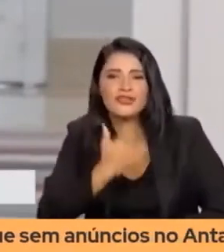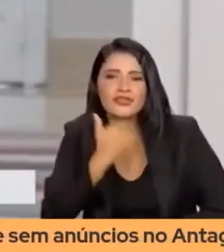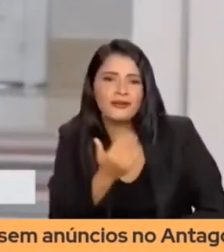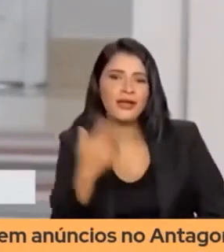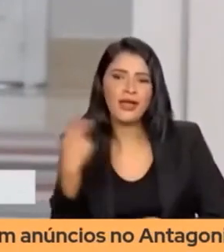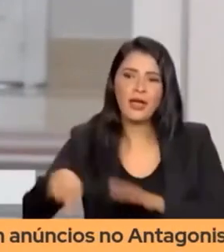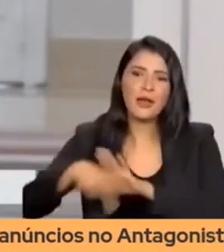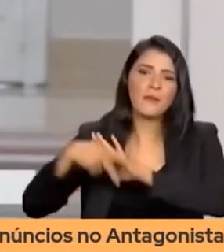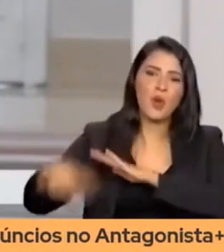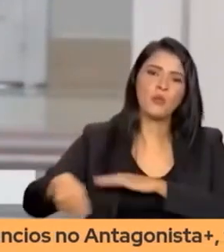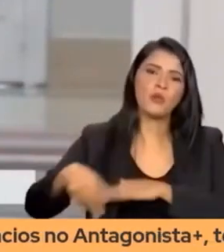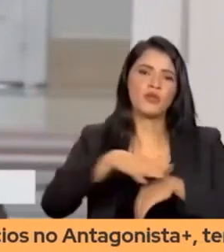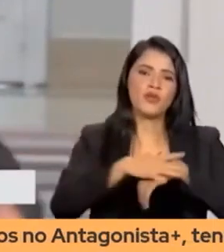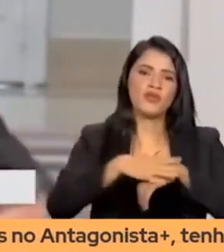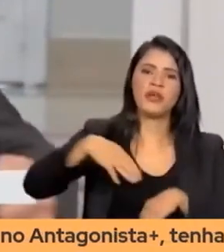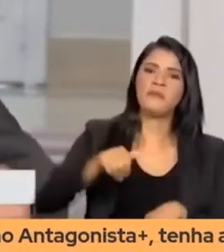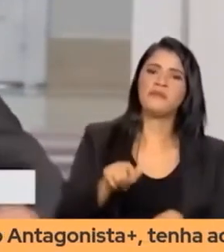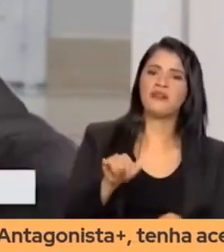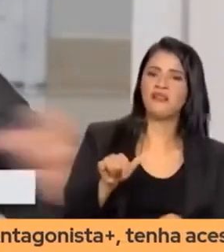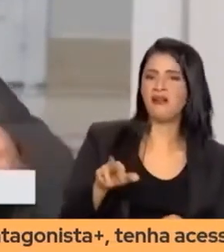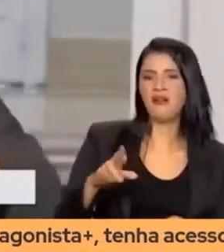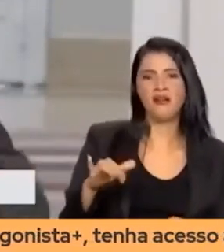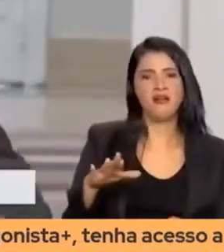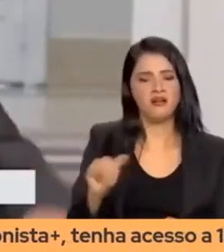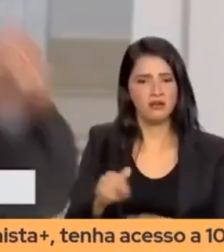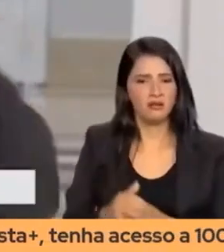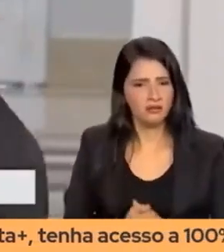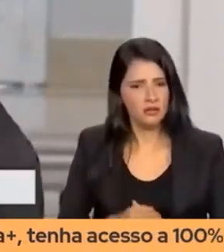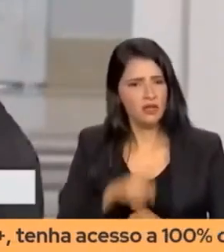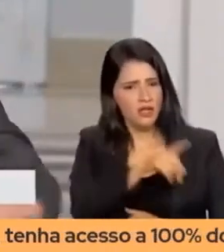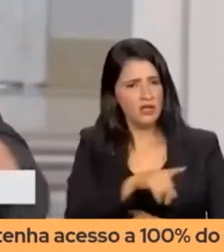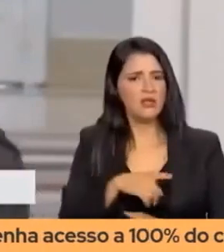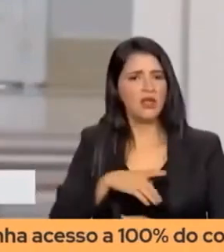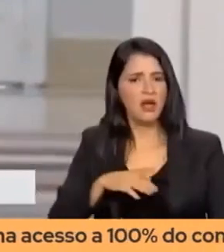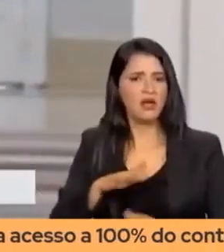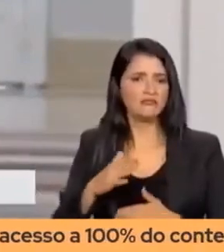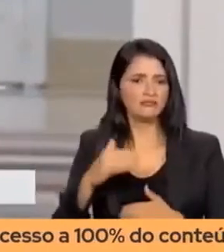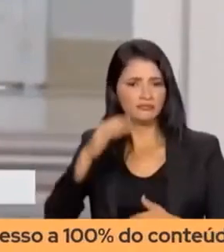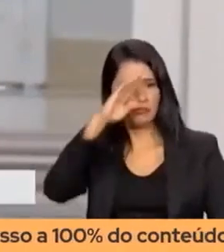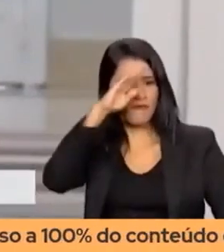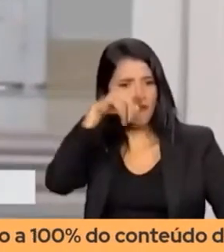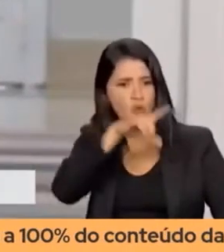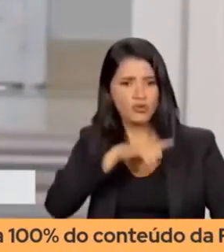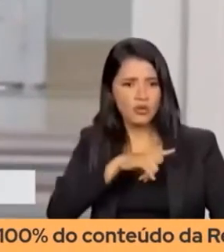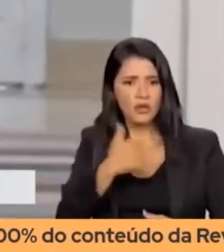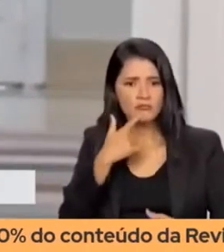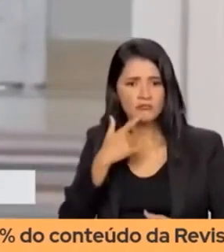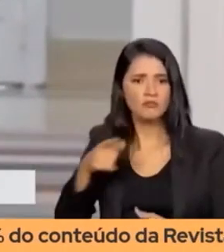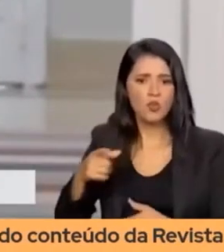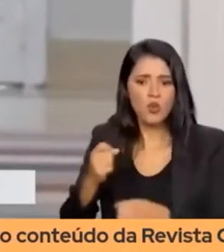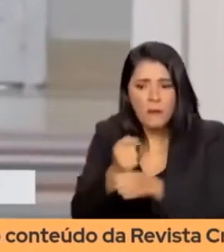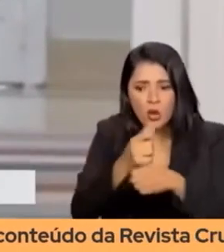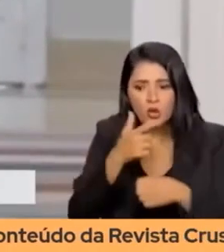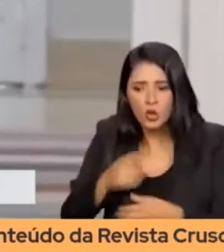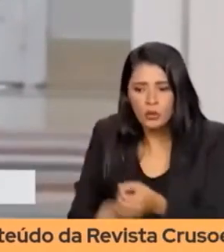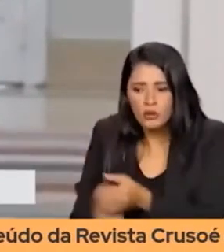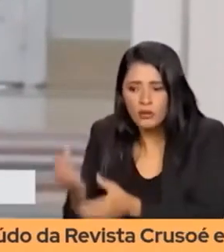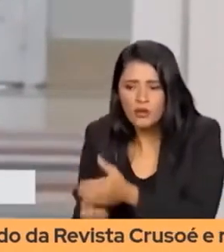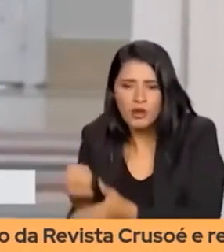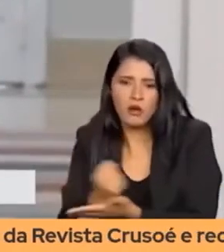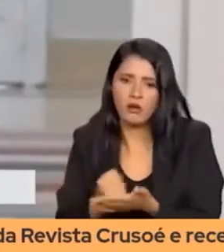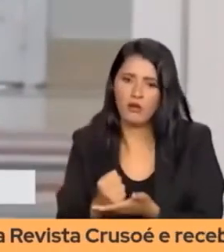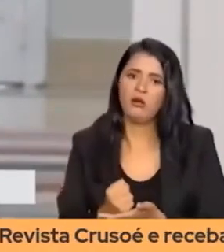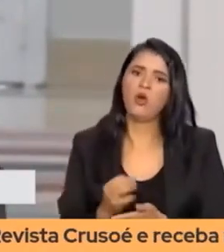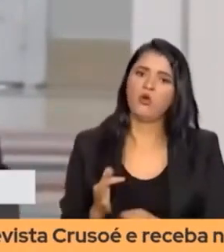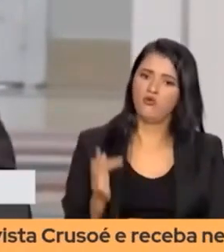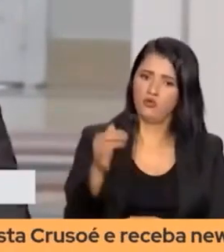malária, e ele colocou os laboratórios das Forças Armadas para produzir cloroquina, esse homem um dia vai ter que